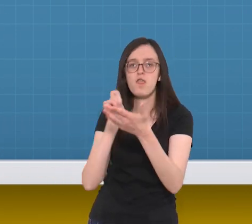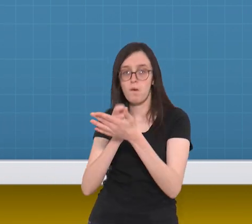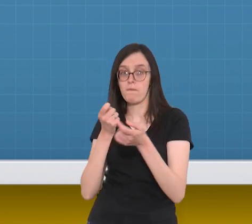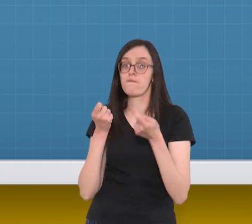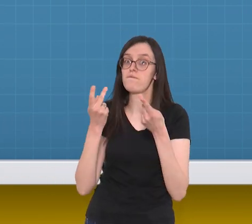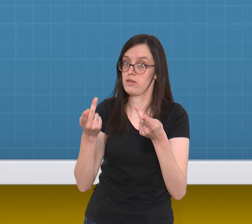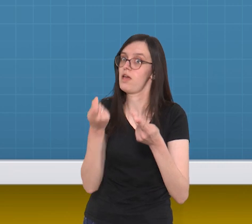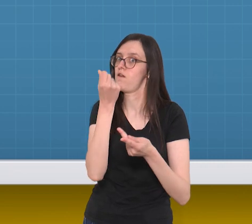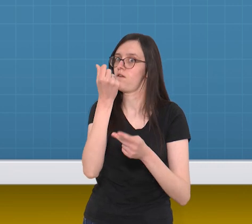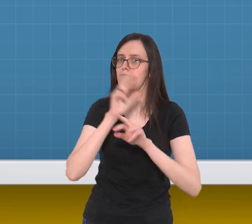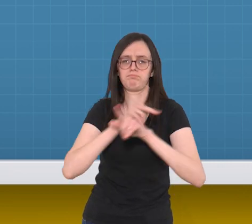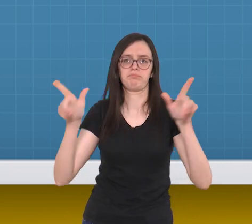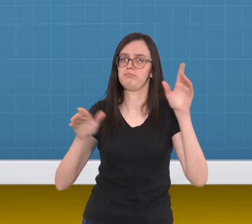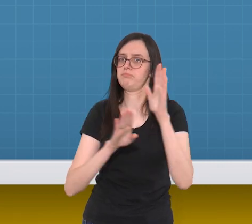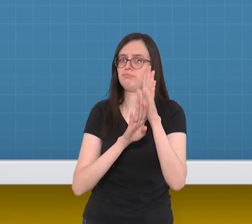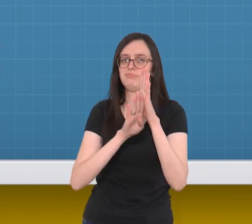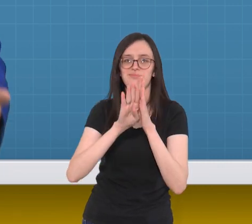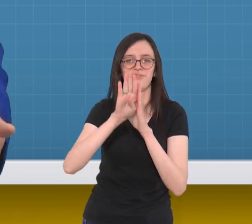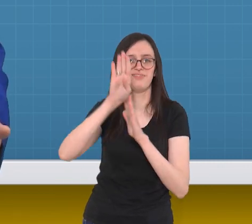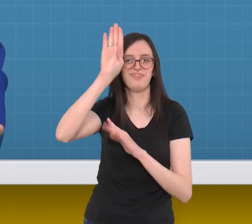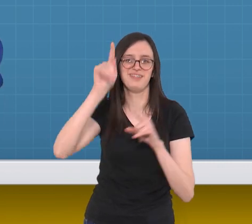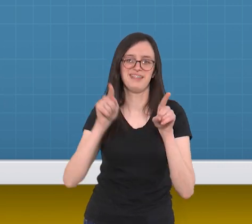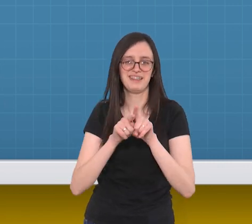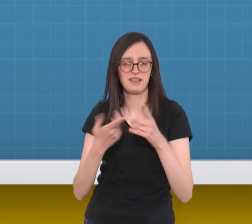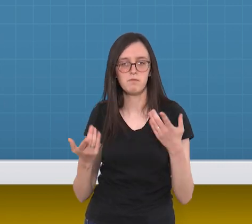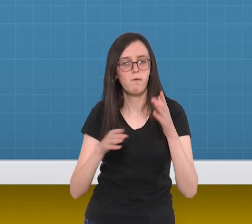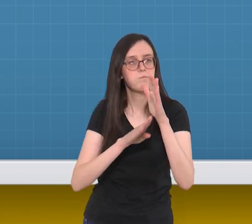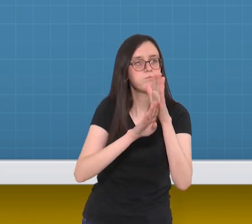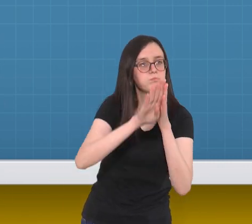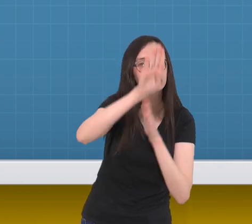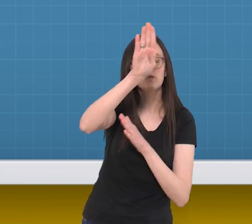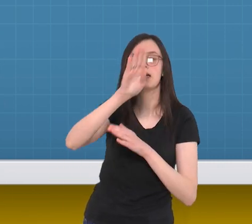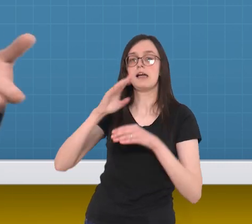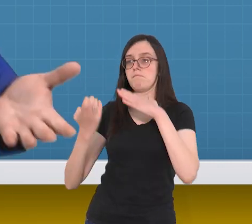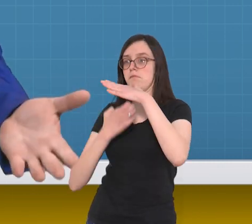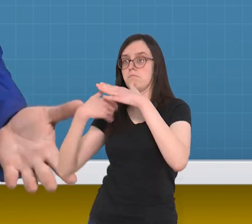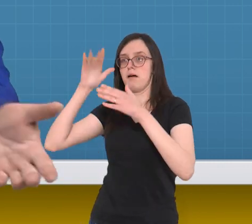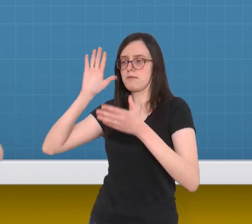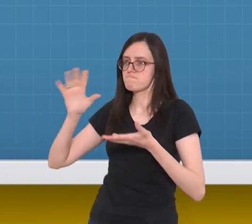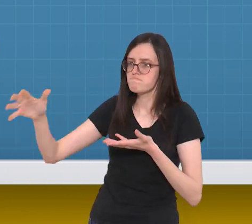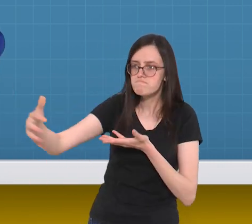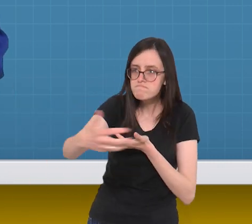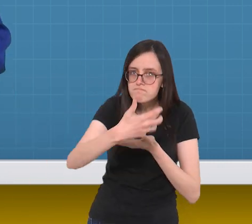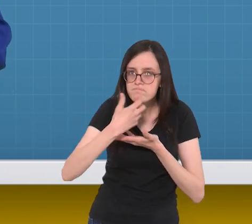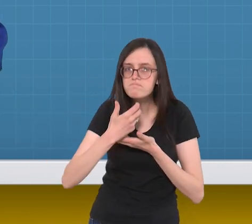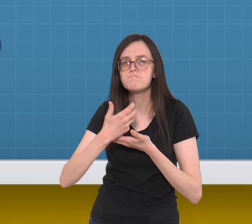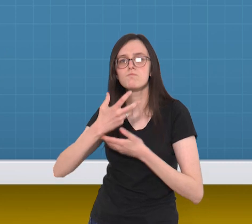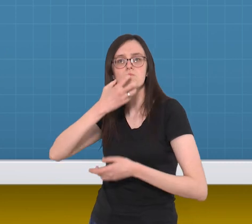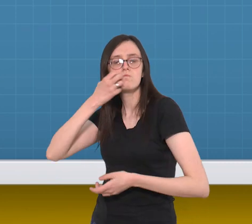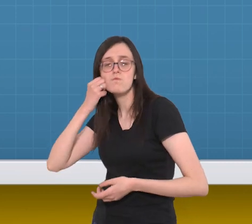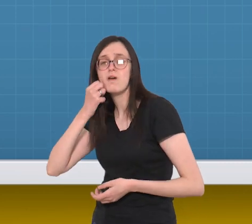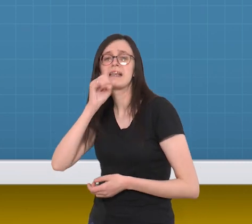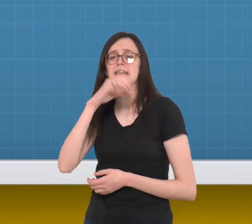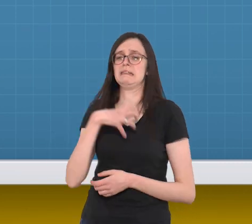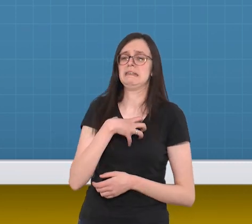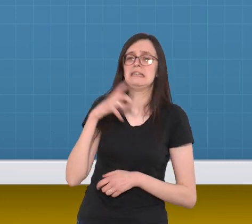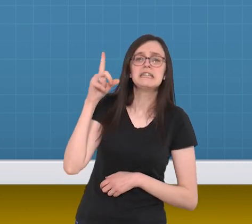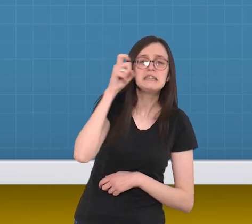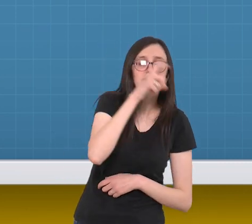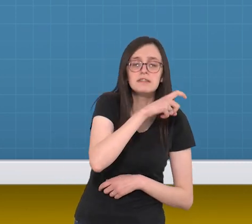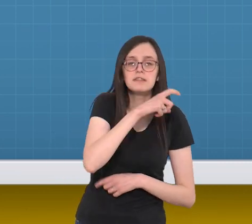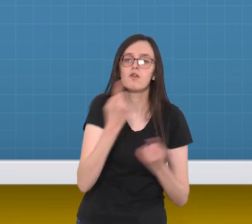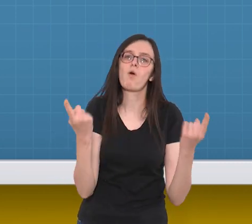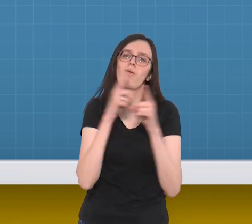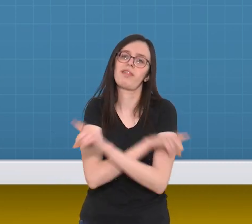ação toma novos valores. Cresce valor, cresce patrimônio, ou, se passa uma dificuldade, o